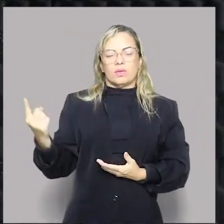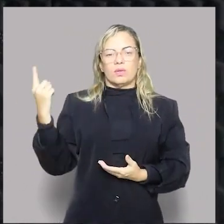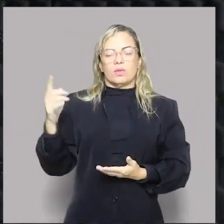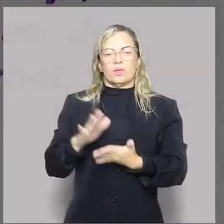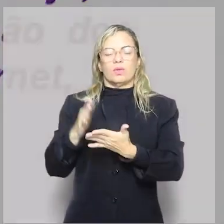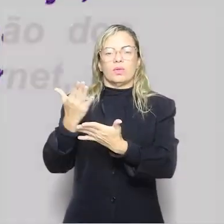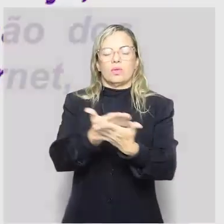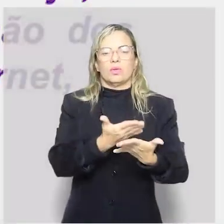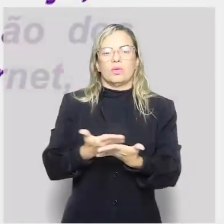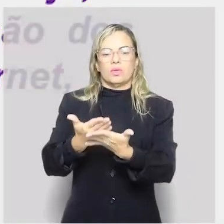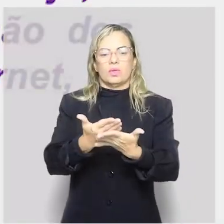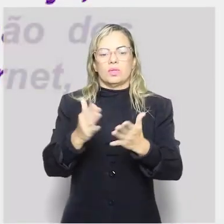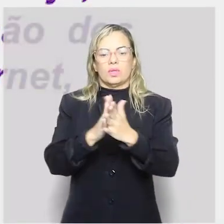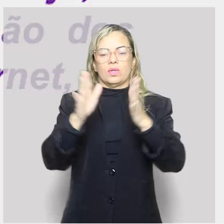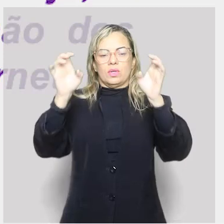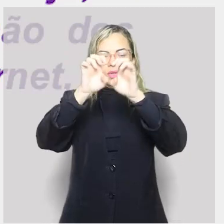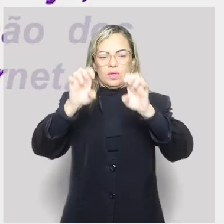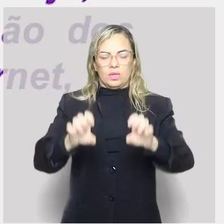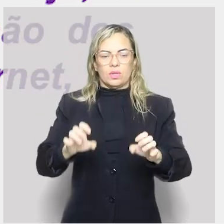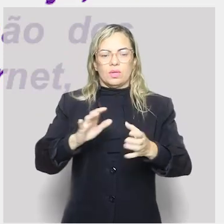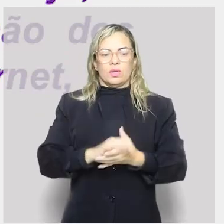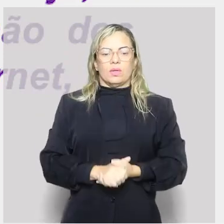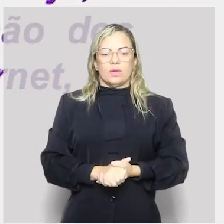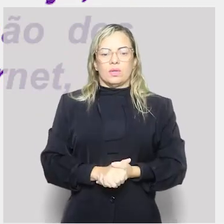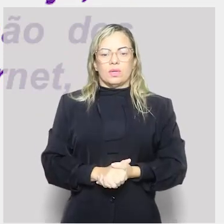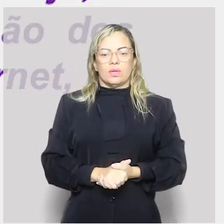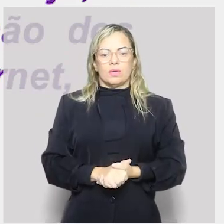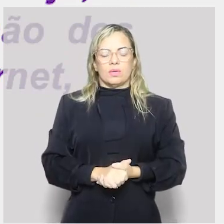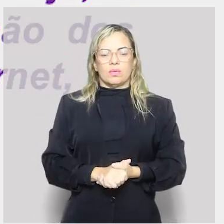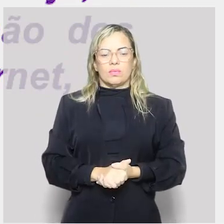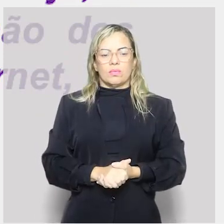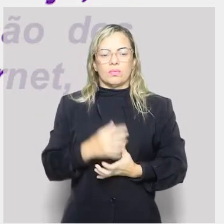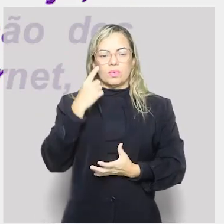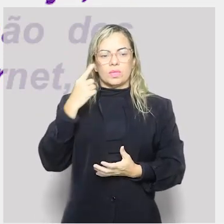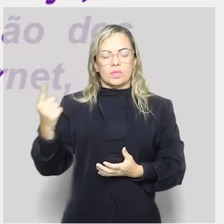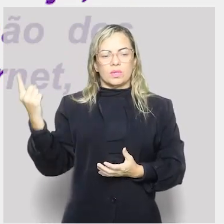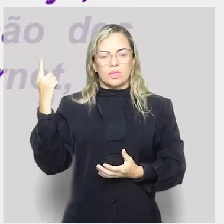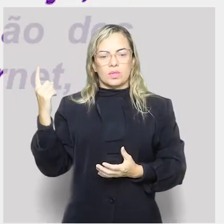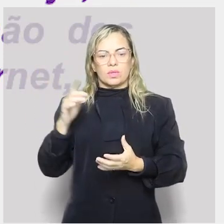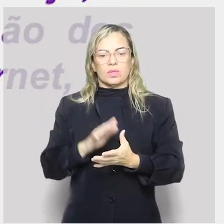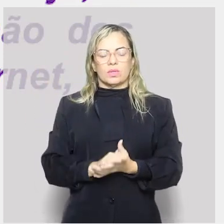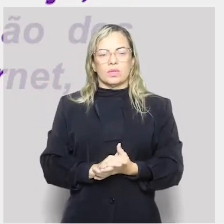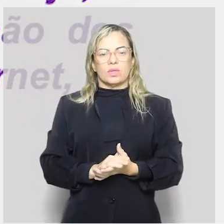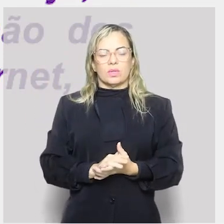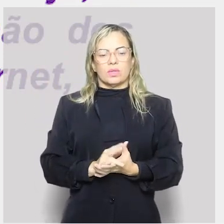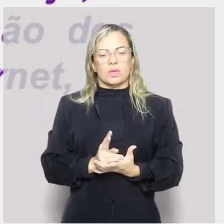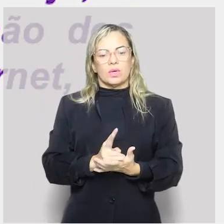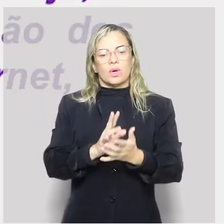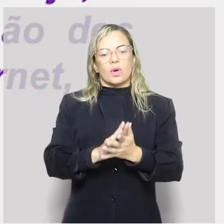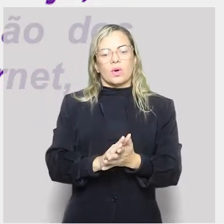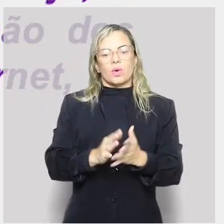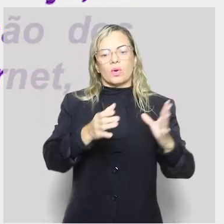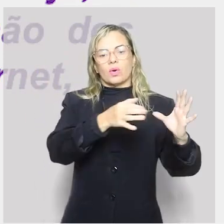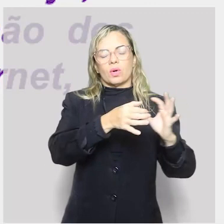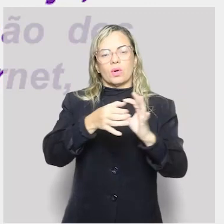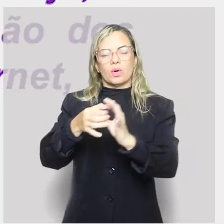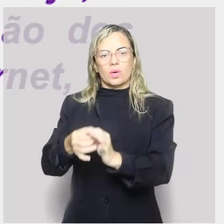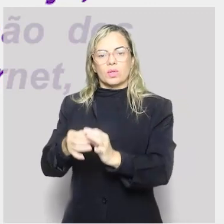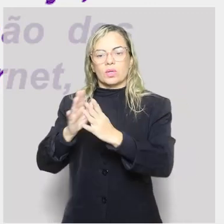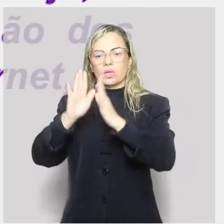que é a falta de inclusão digital. Então, um dos obstáculos para que essas telecomunicações